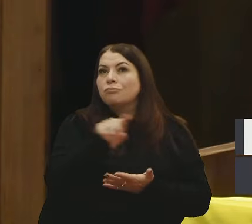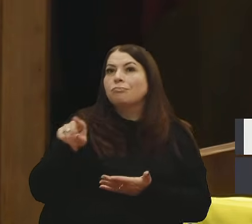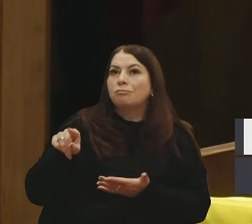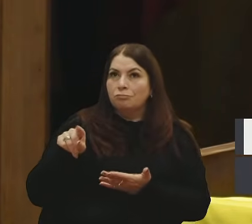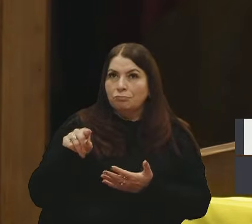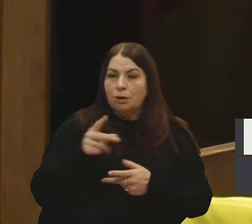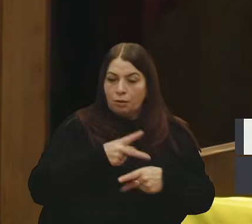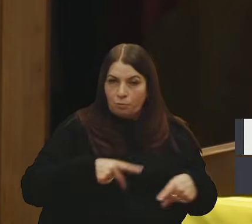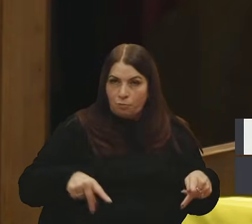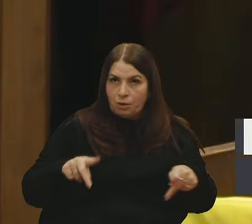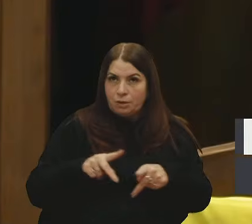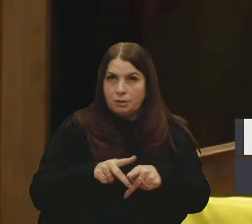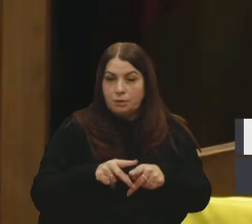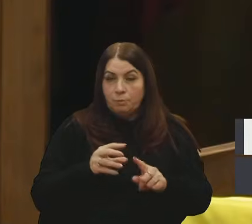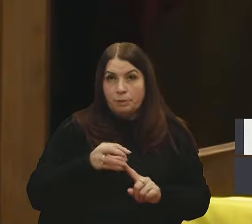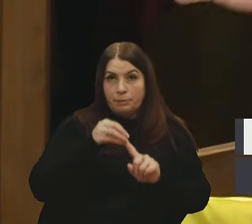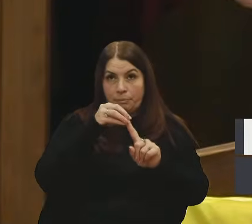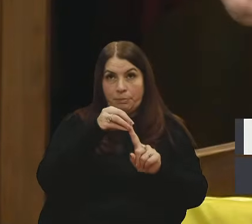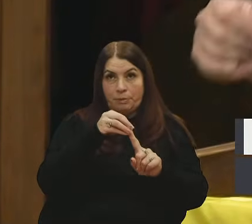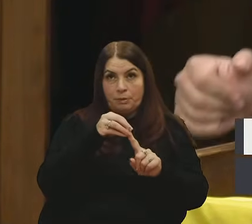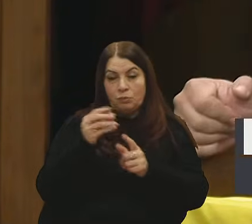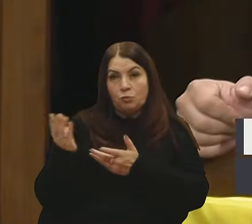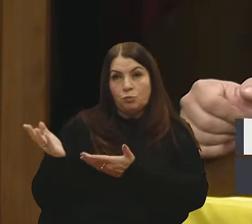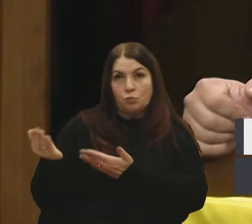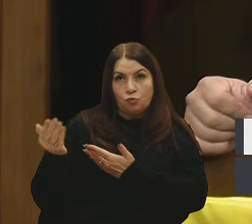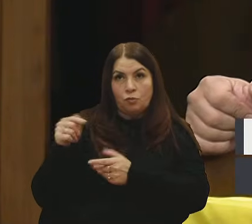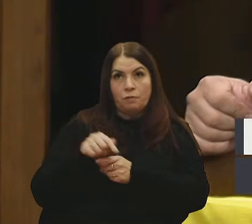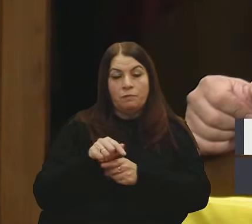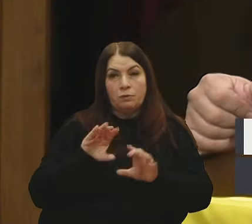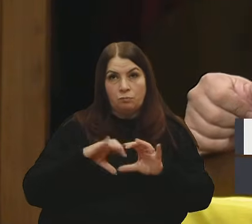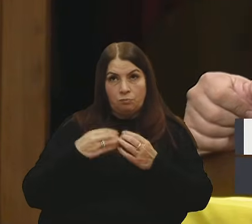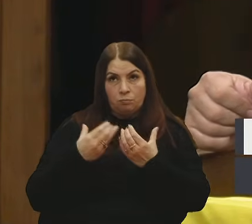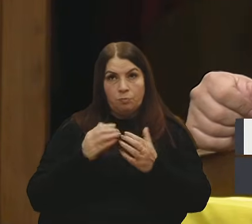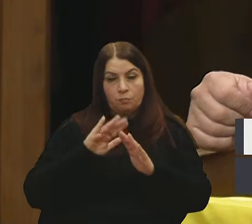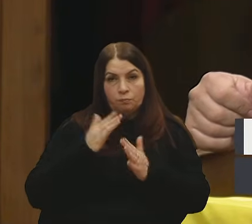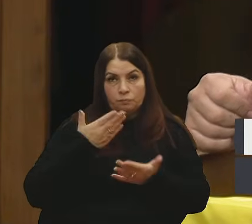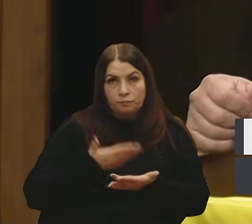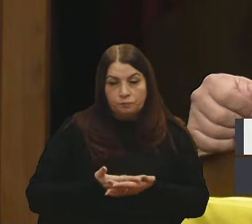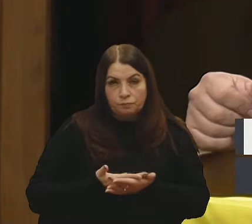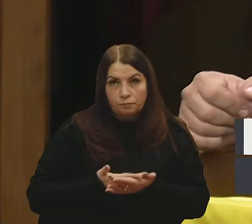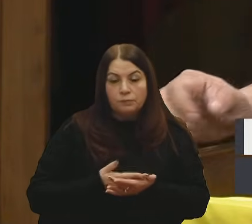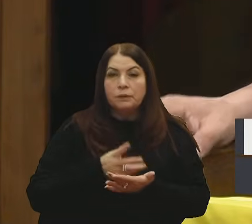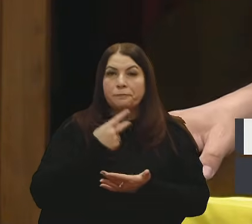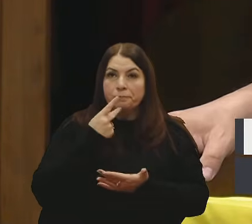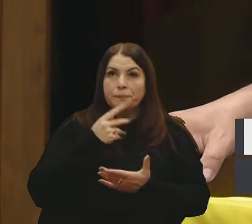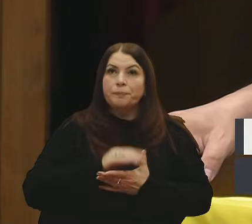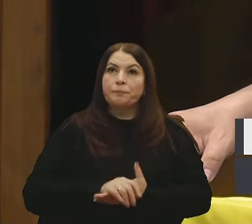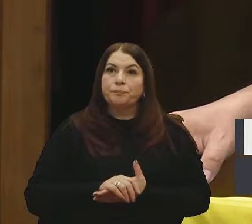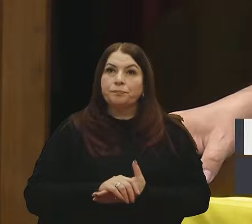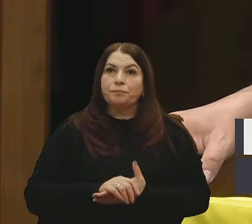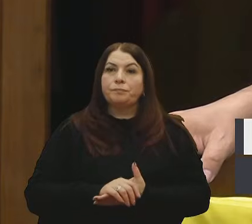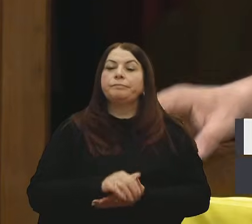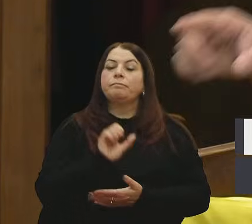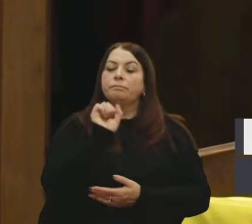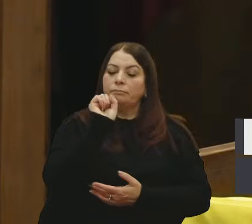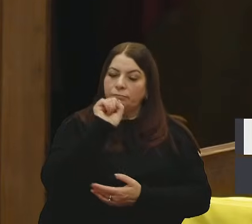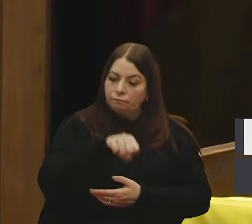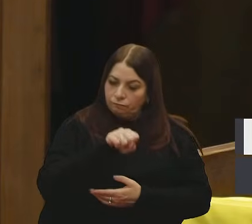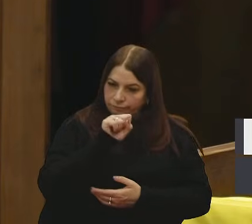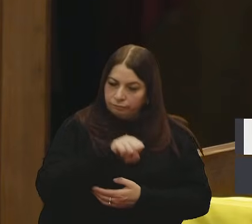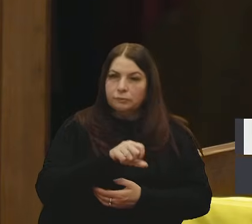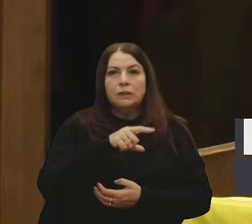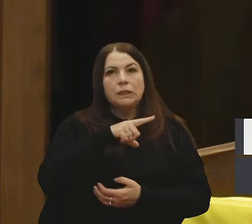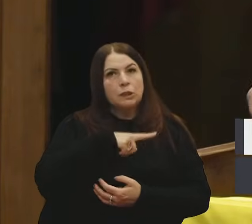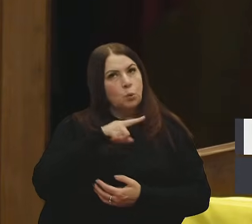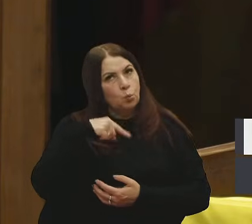na população, principalmente na juventude e na comunidade escolar. Dizer que, sim,